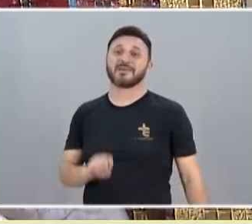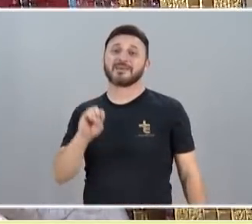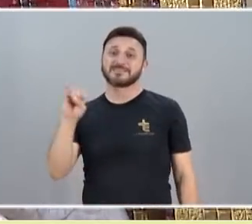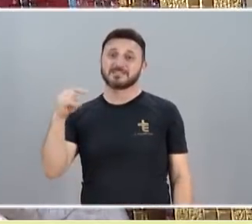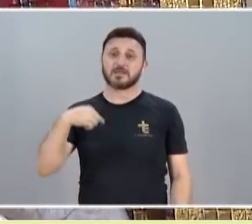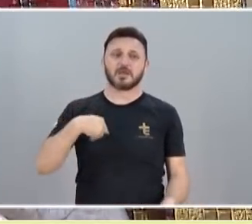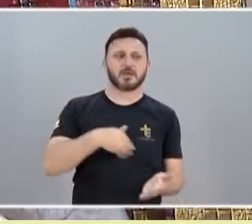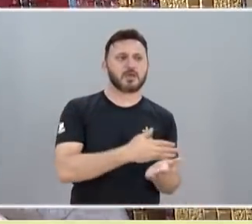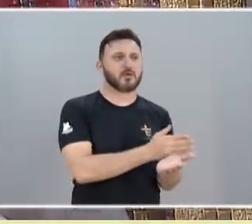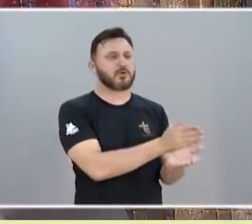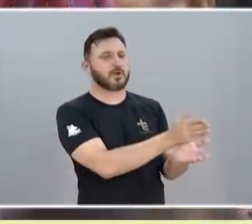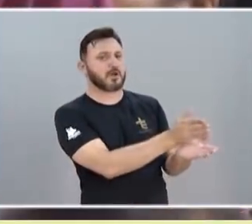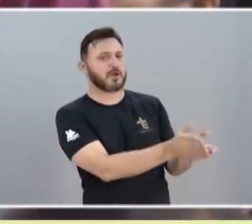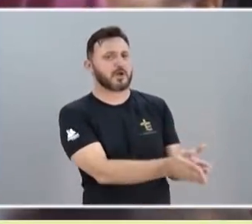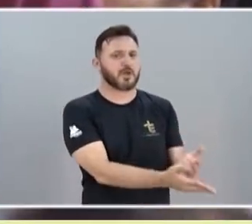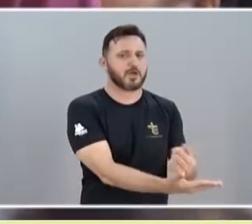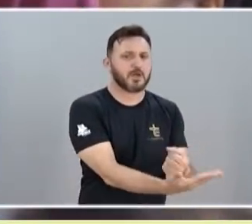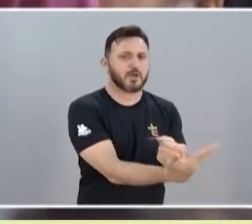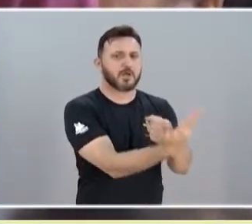fiel. Se eu